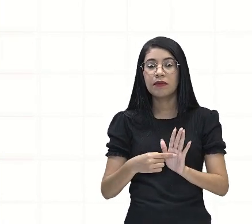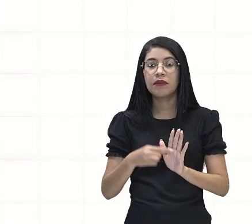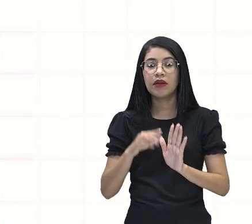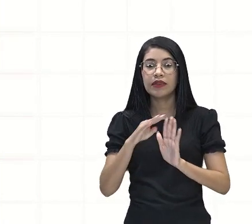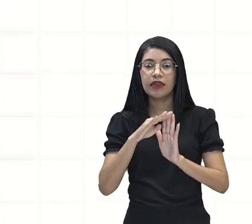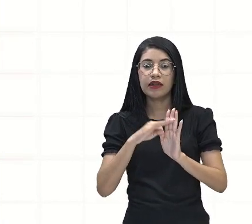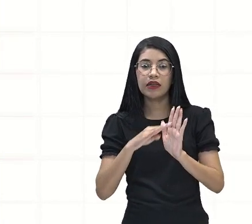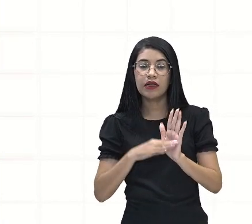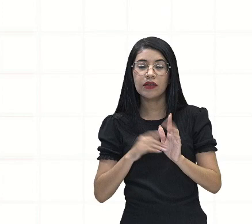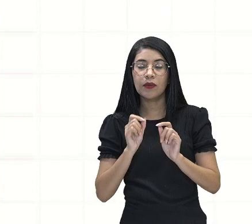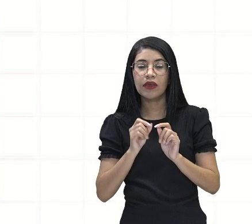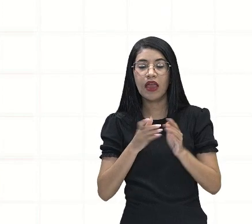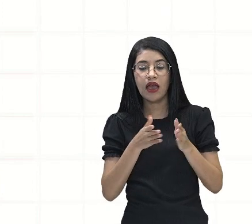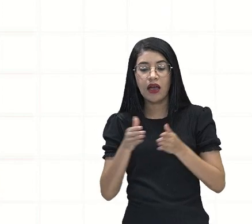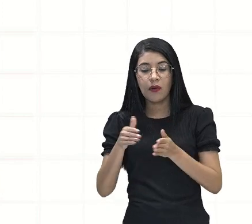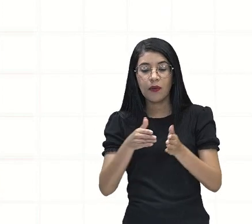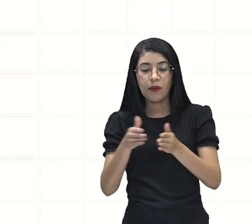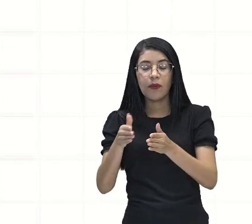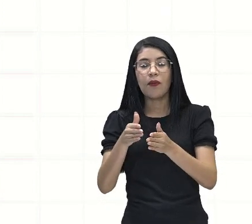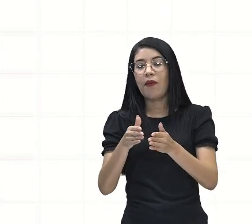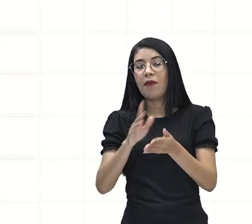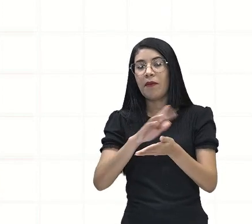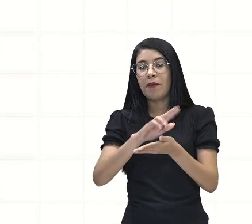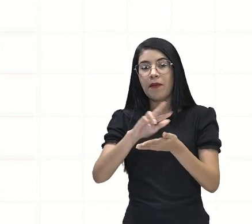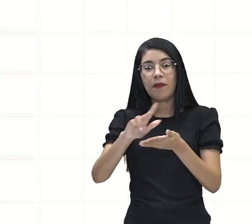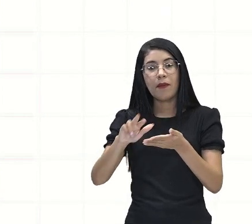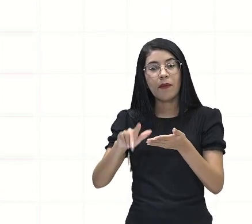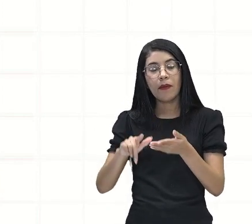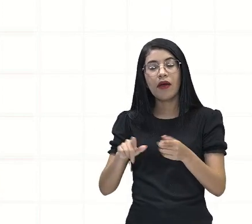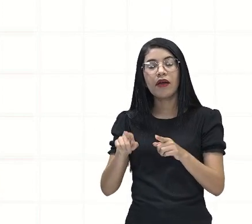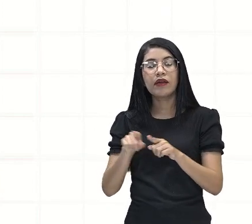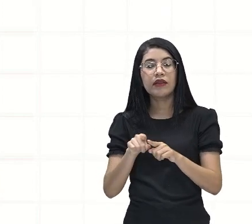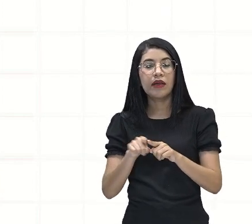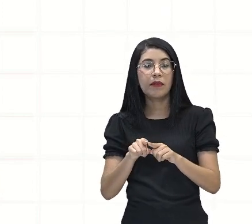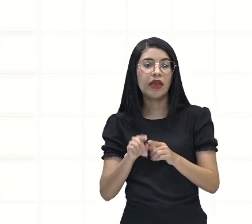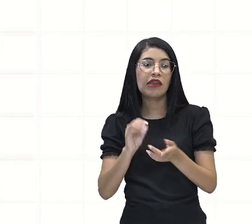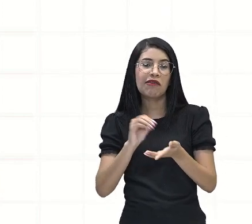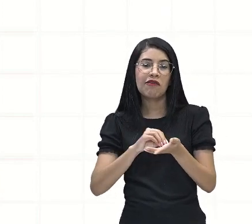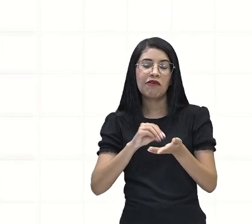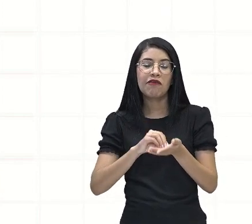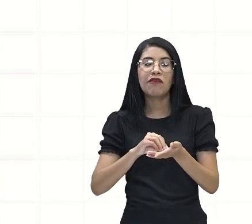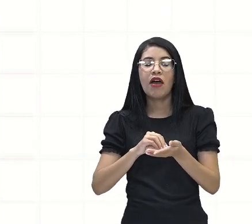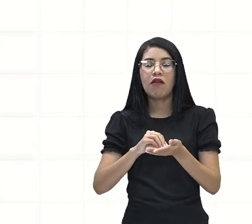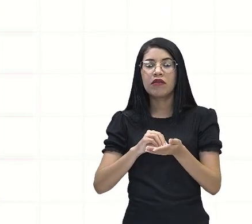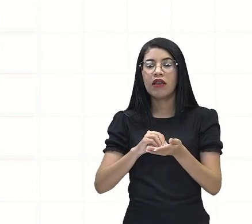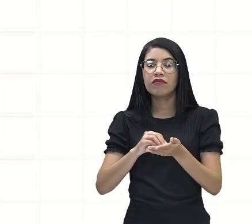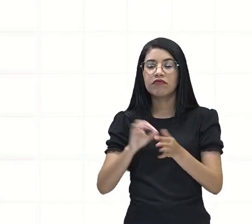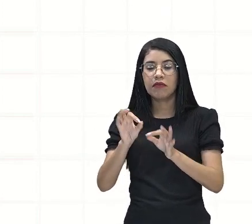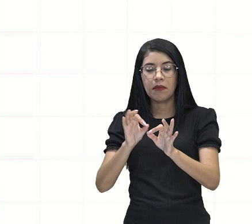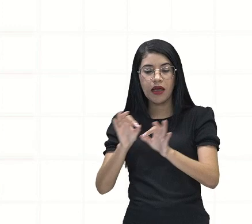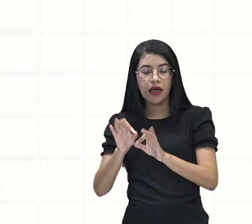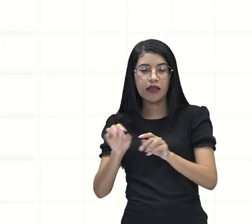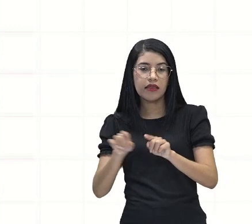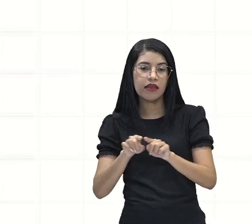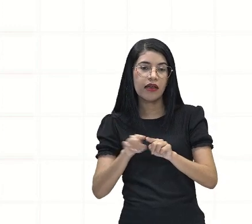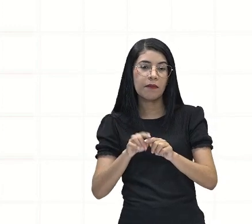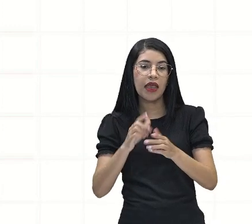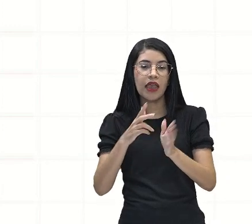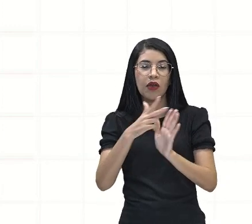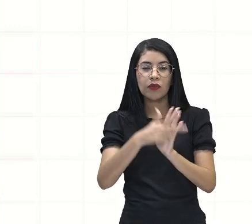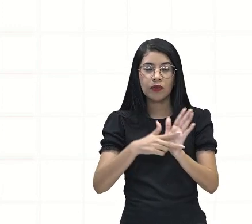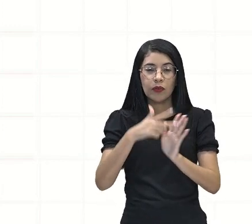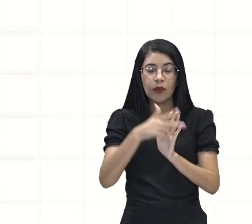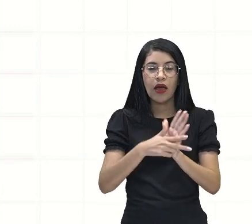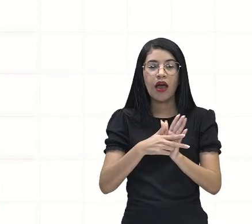rodovias eh do território brasileiro que são pavimentadas não não pavimentadas as ferrovias né os